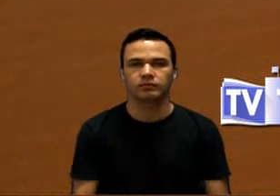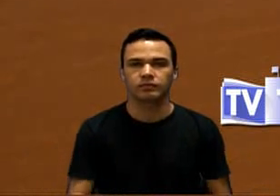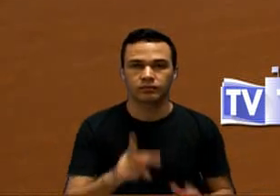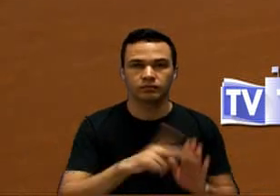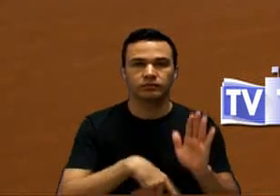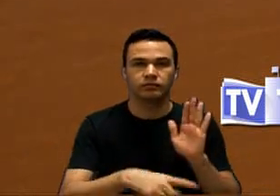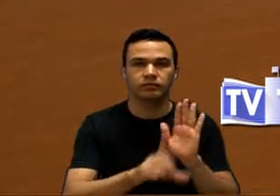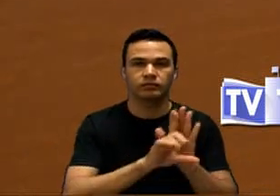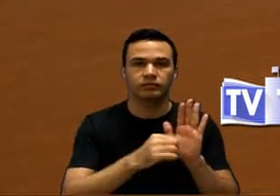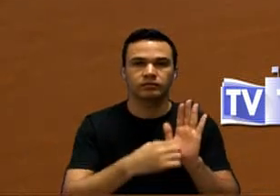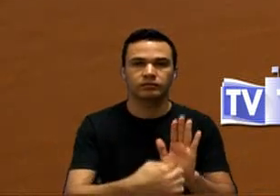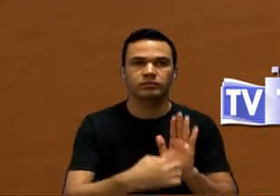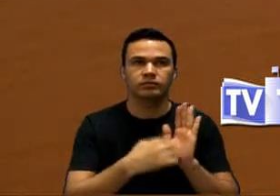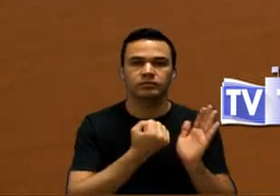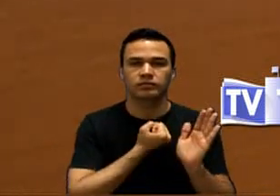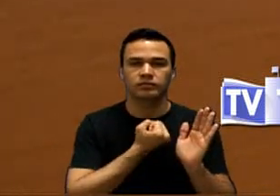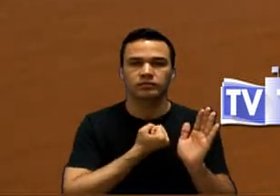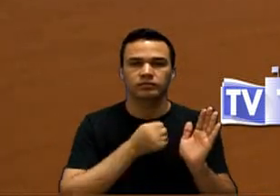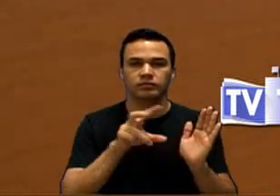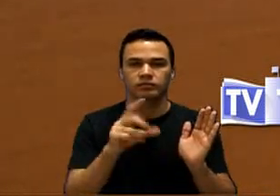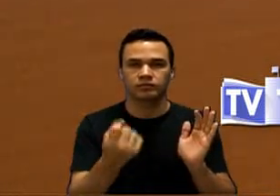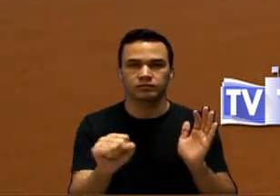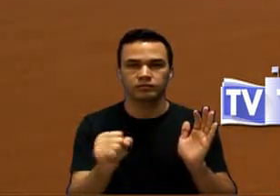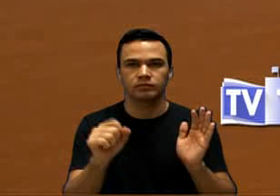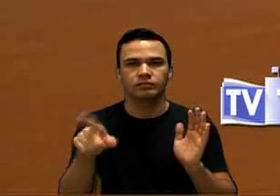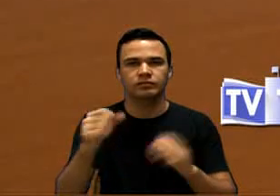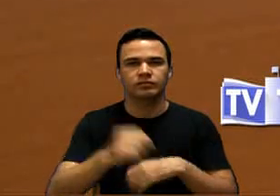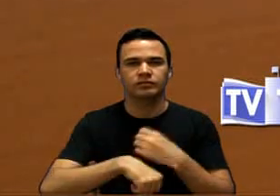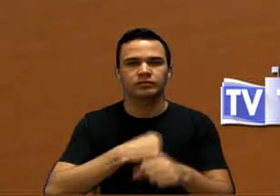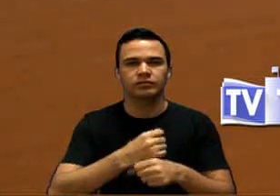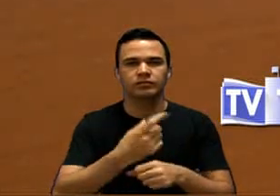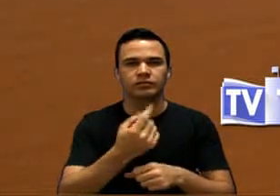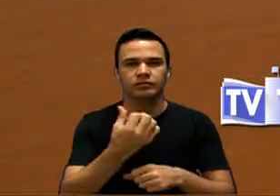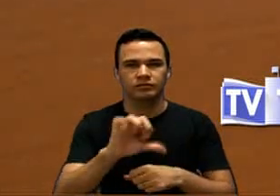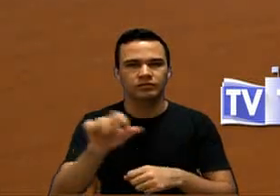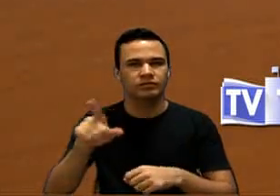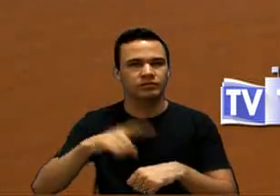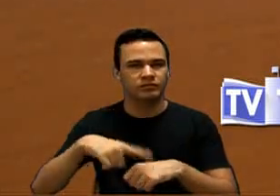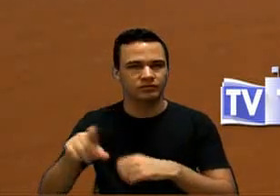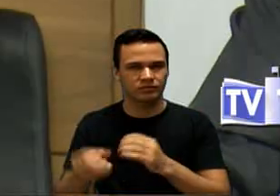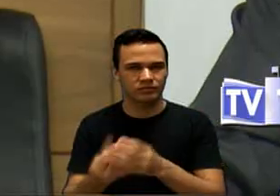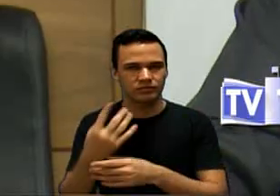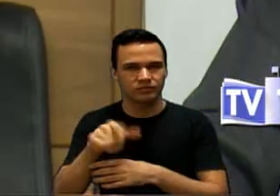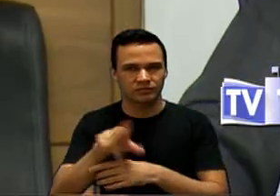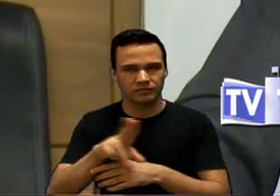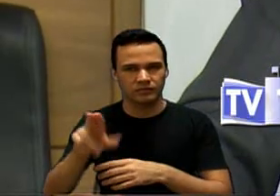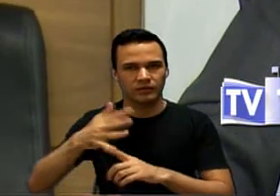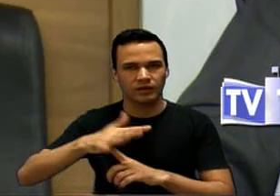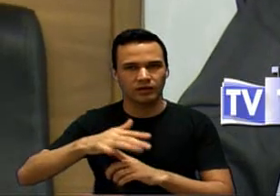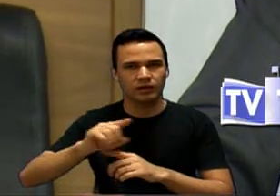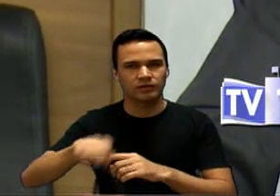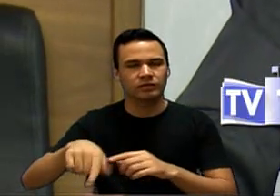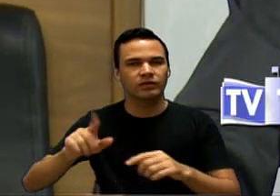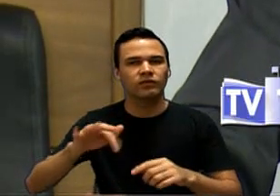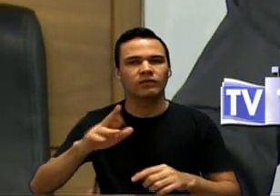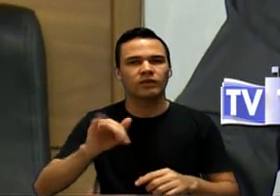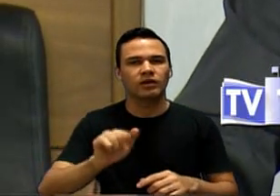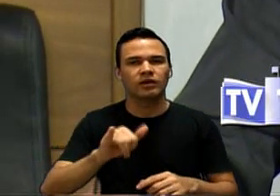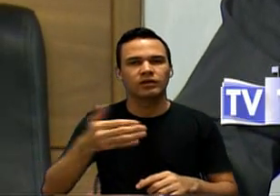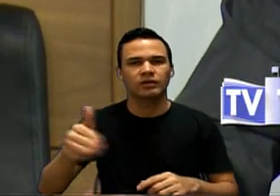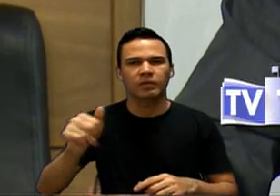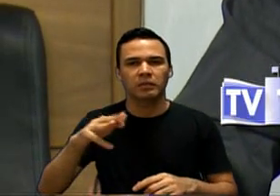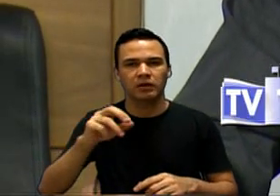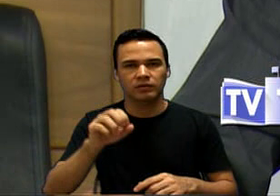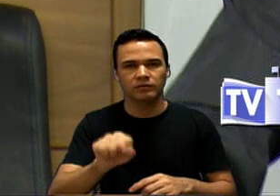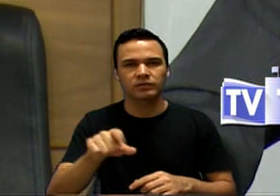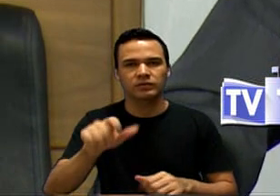Projetos de lei. Projeto de lei número 58, 2019, do Executivo, dispõe sobre criação e denominação do Parque Linear Professor Marcos de